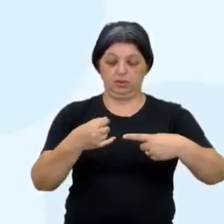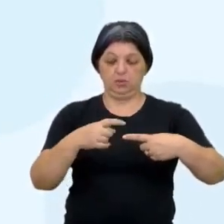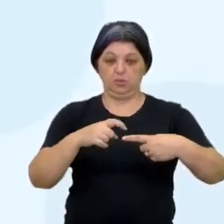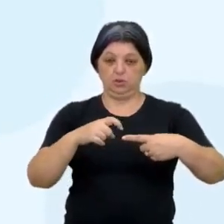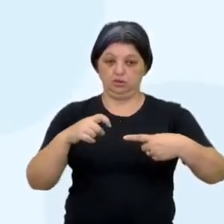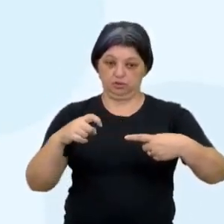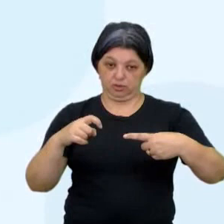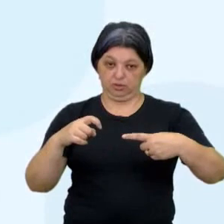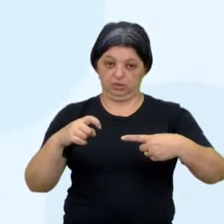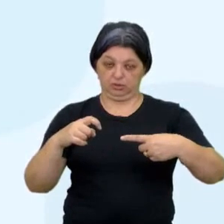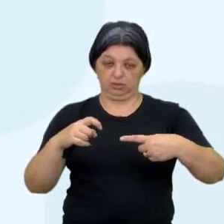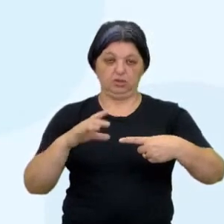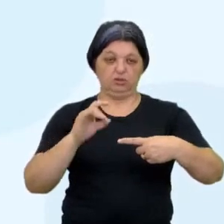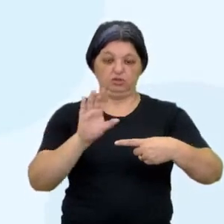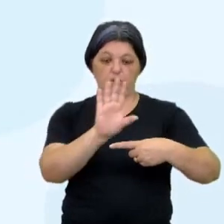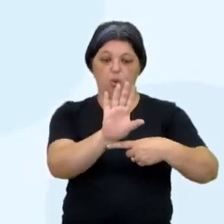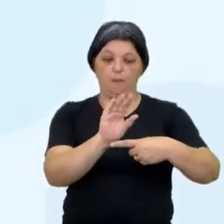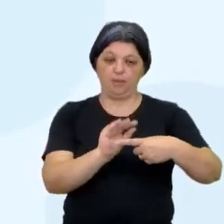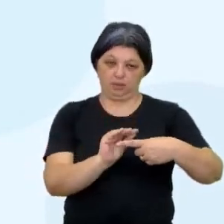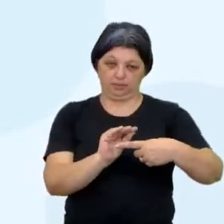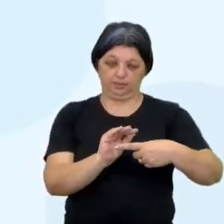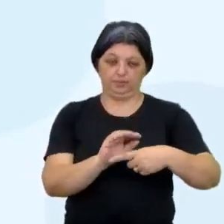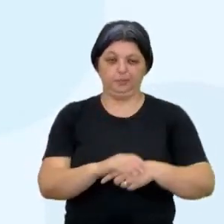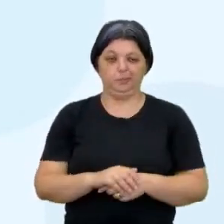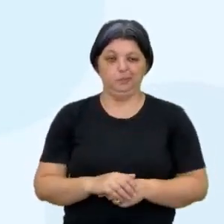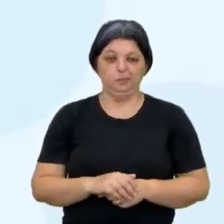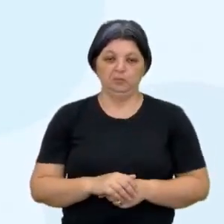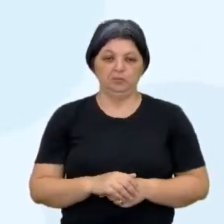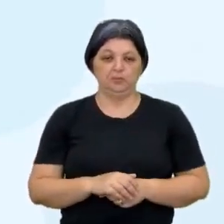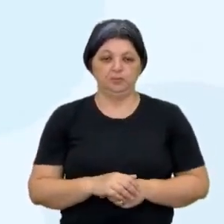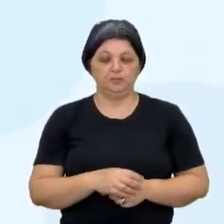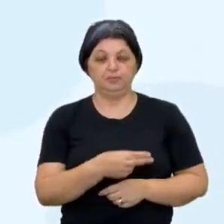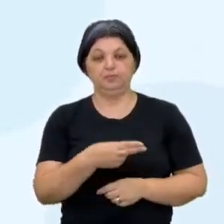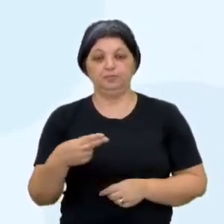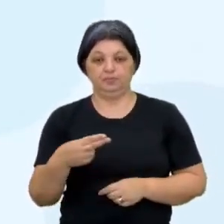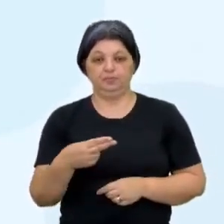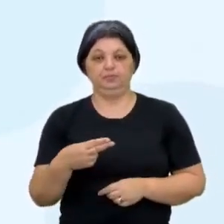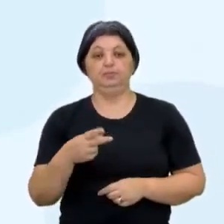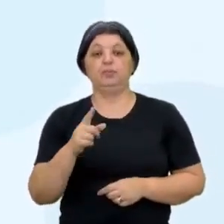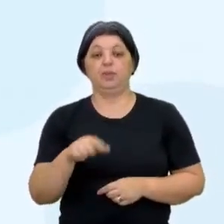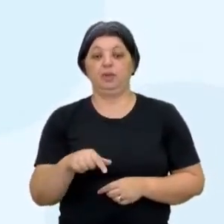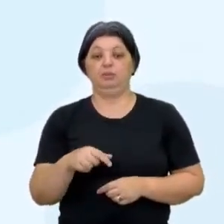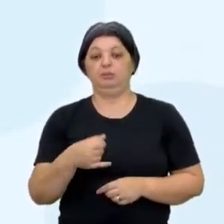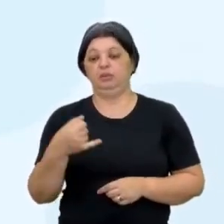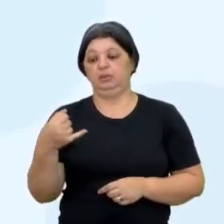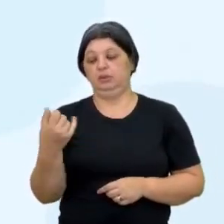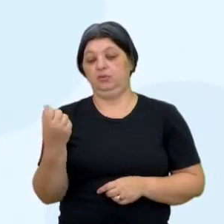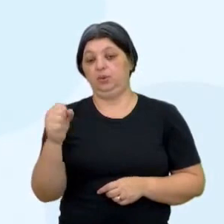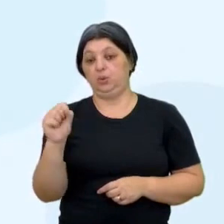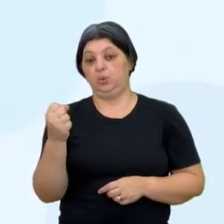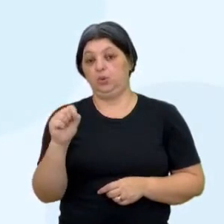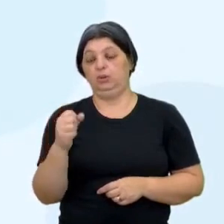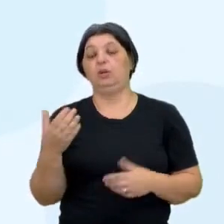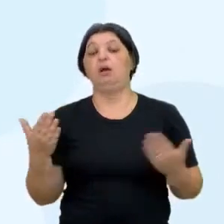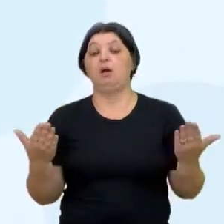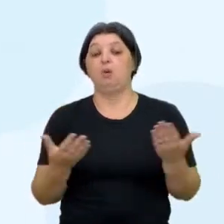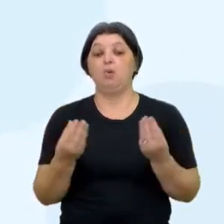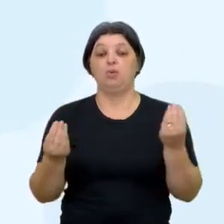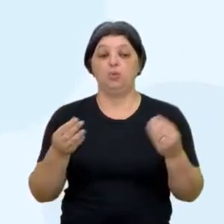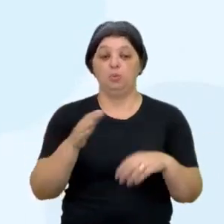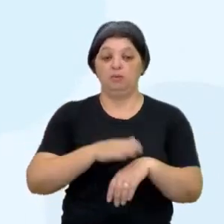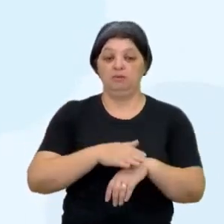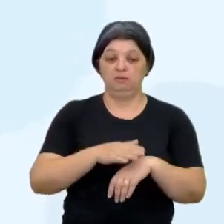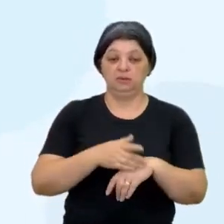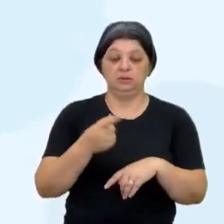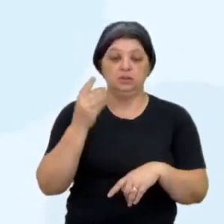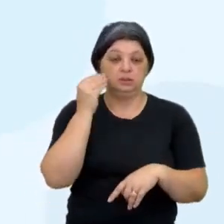resolve você copia, você abaixa. Você deve 3 e deve 5, portanto você deve 8. E agora? Agora a gente tem